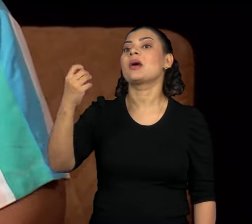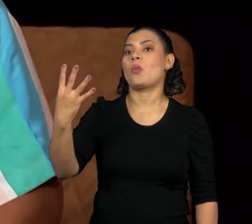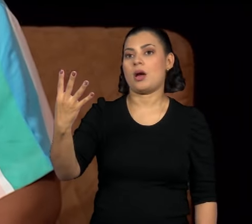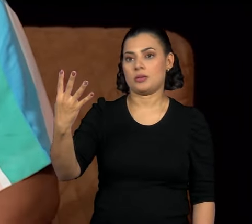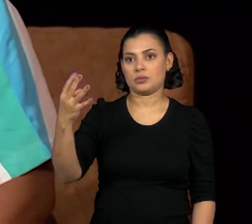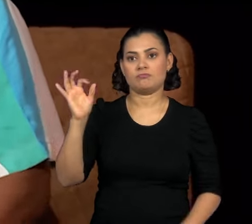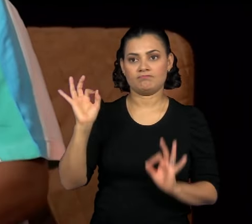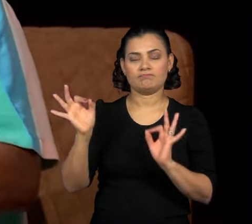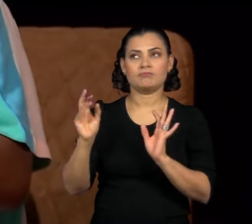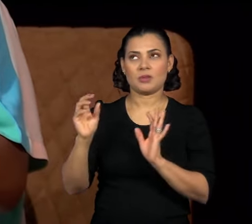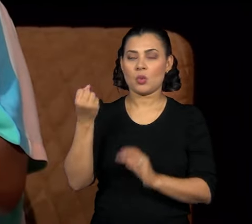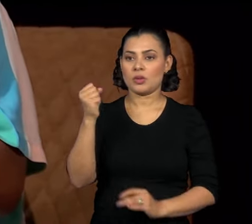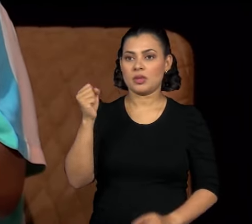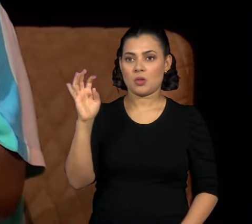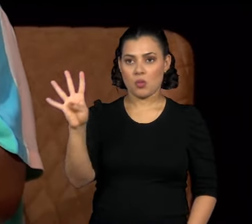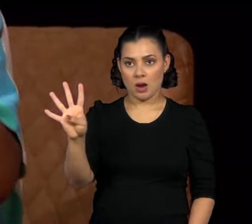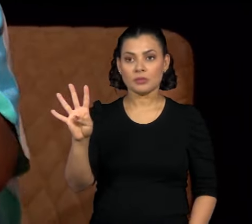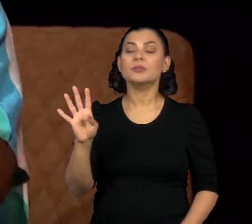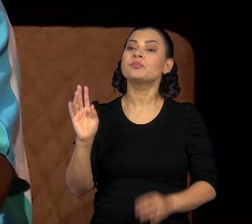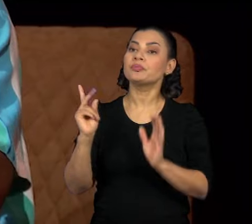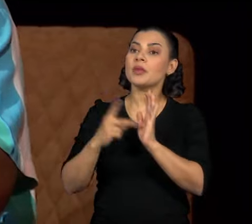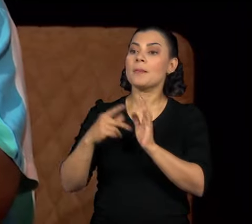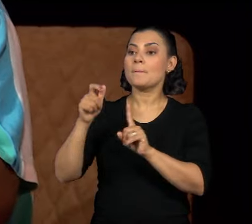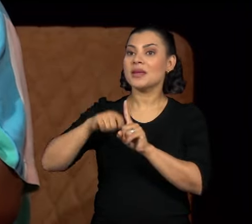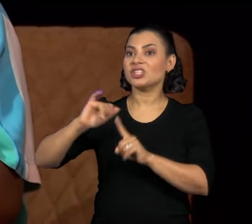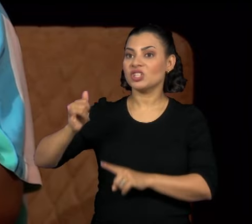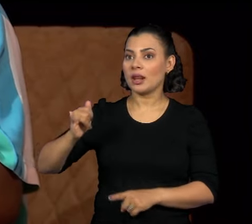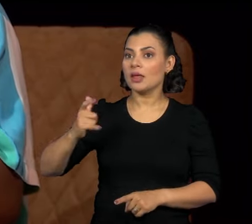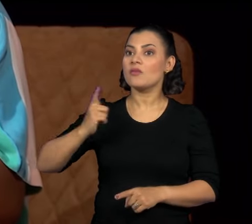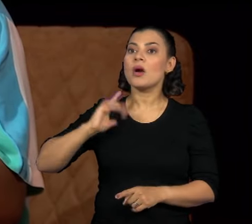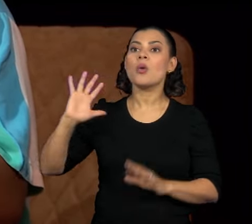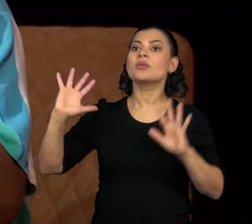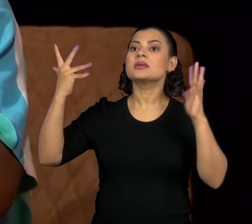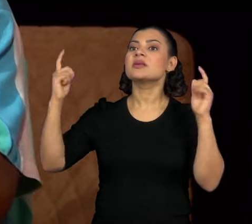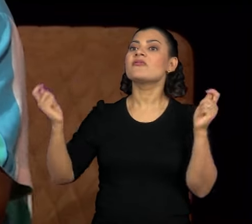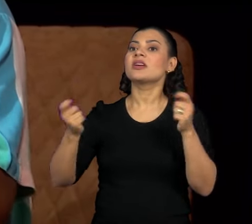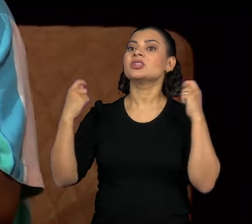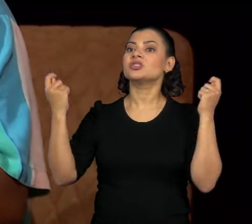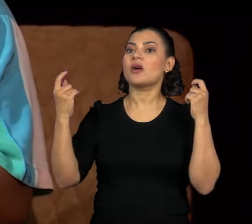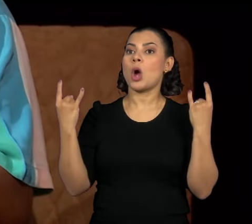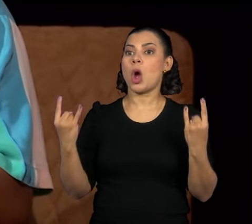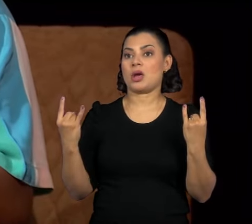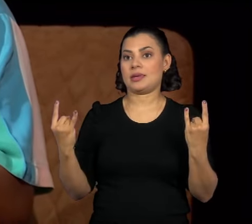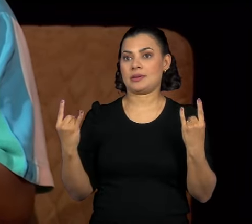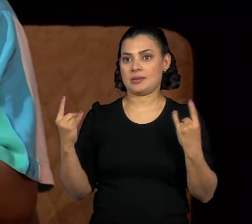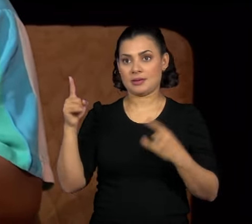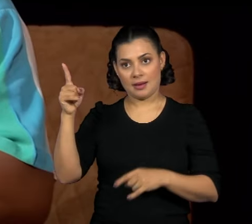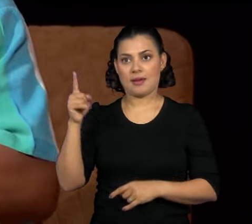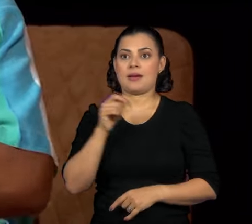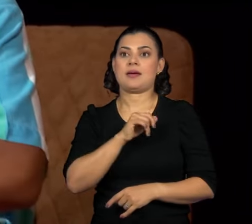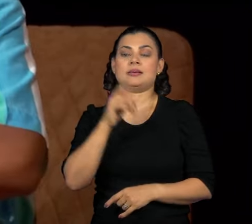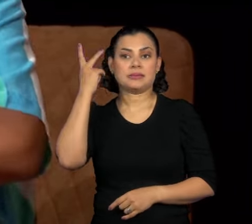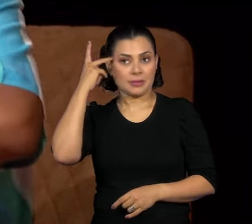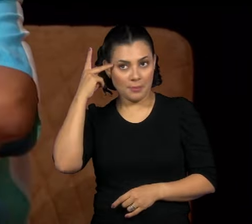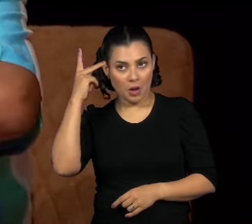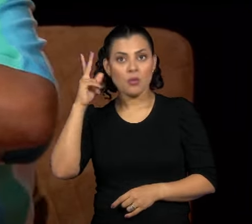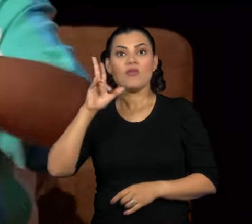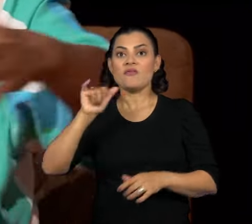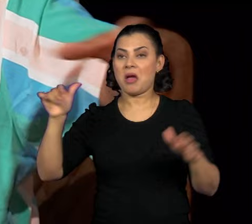84, porque ele falou, em janeiro vai acontecer um festival de rock nessa cidade,